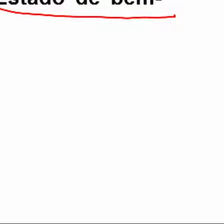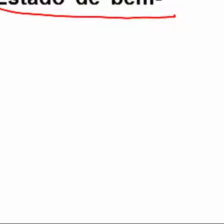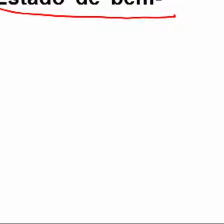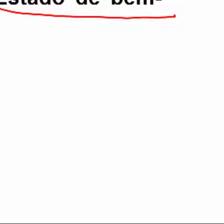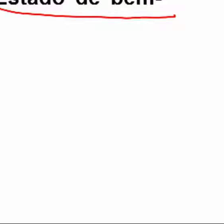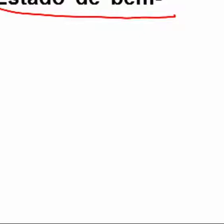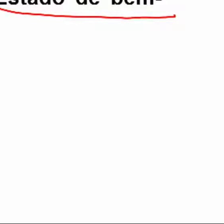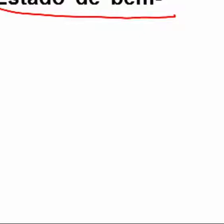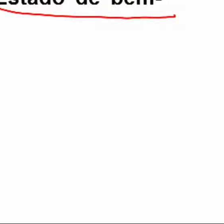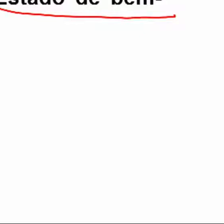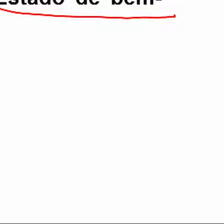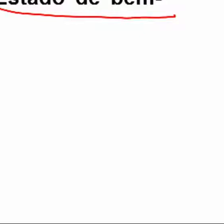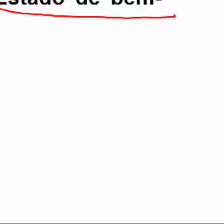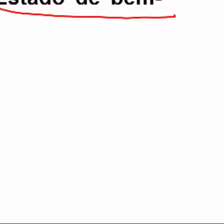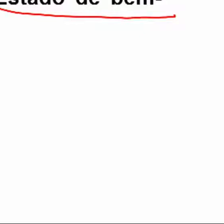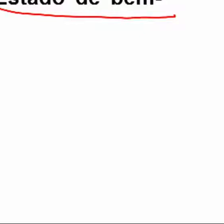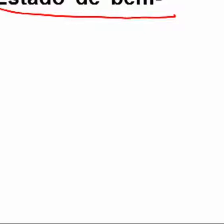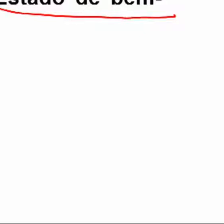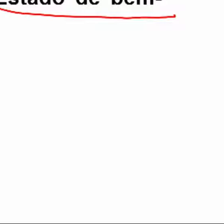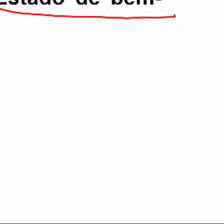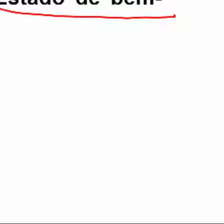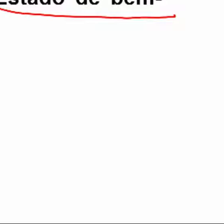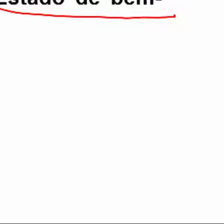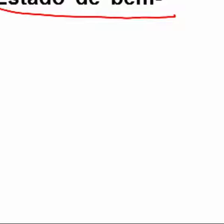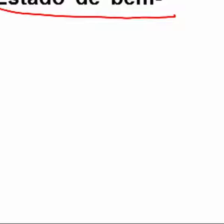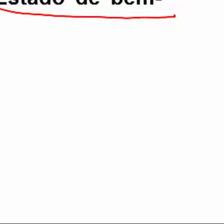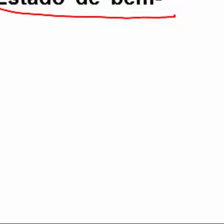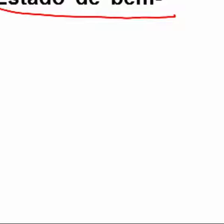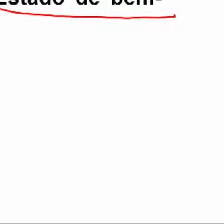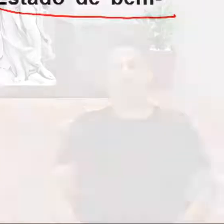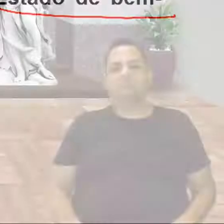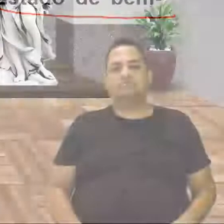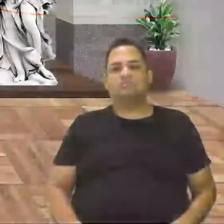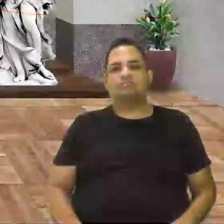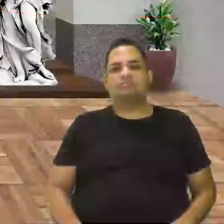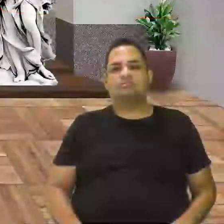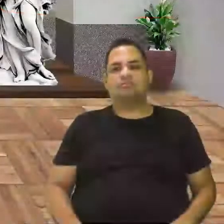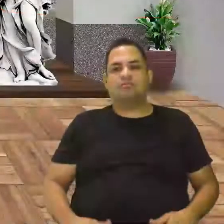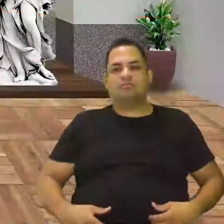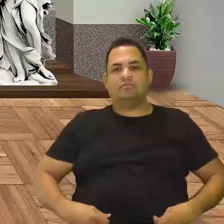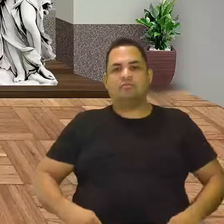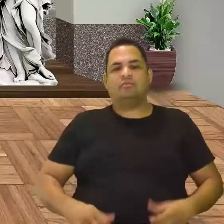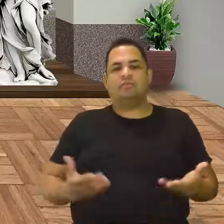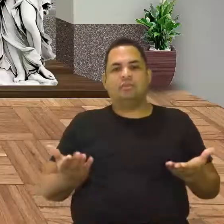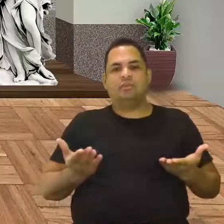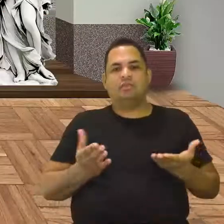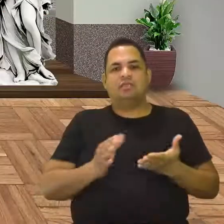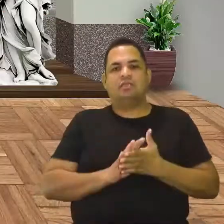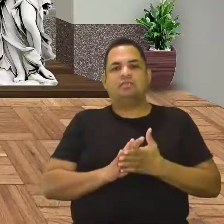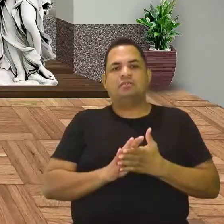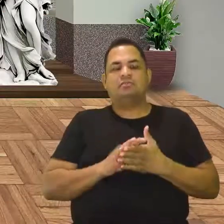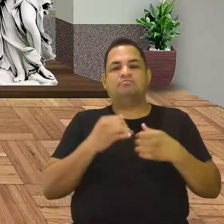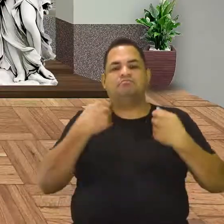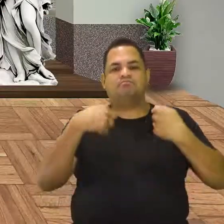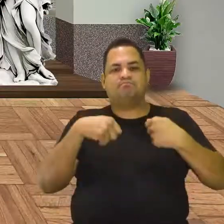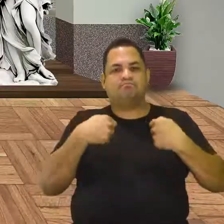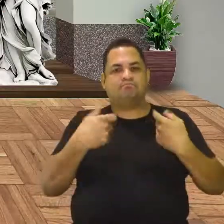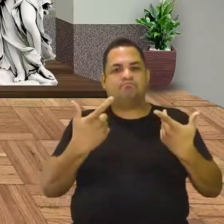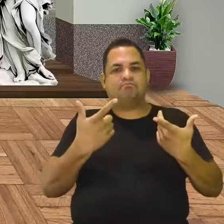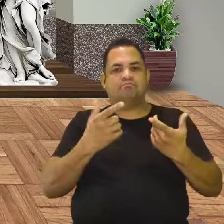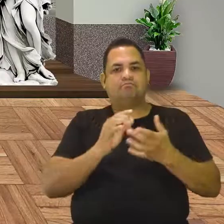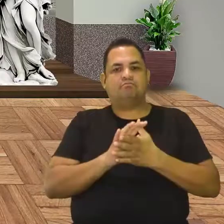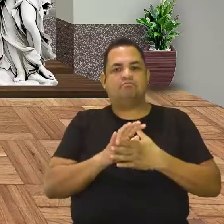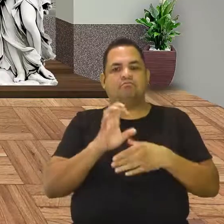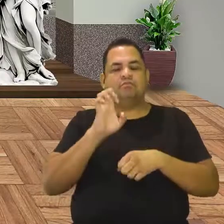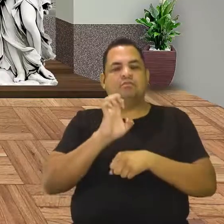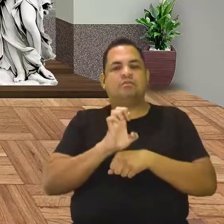da economia, certo? Ele vai esboçar que é necessário o